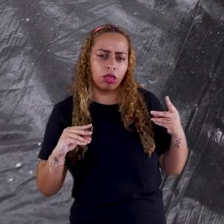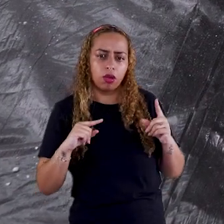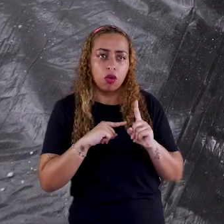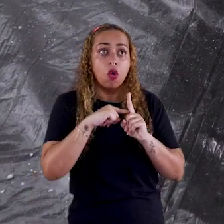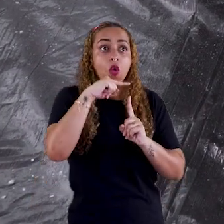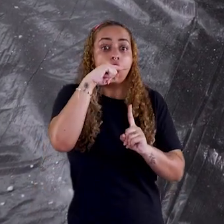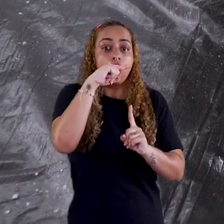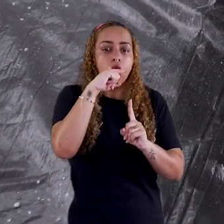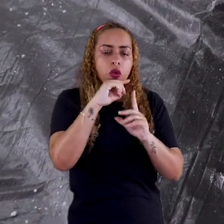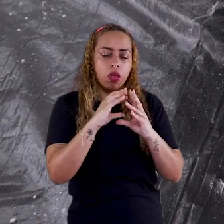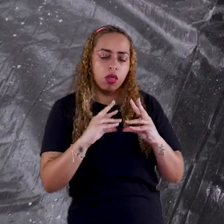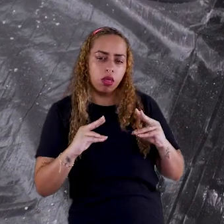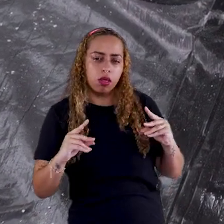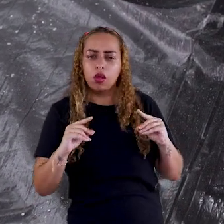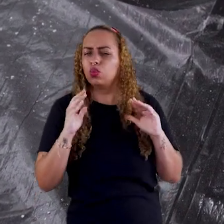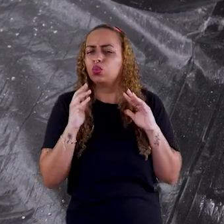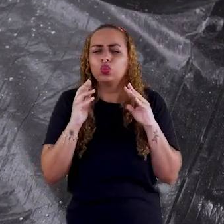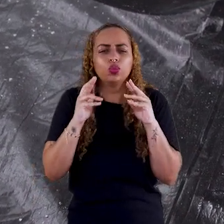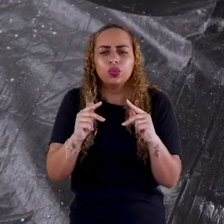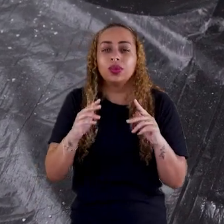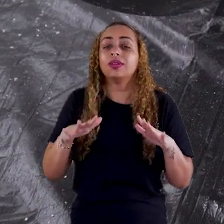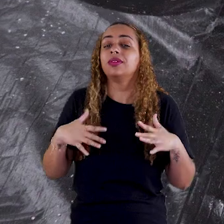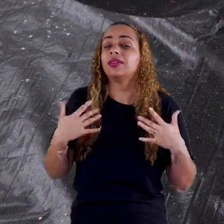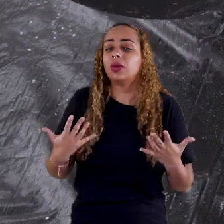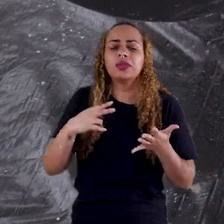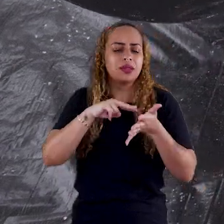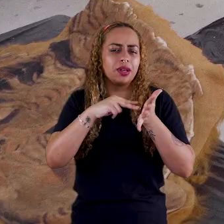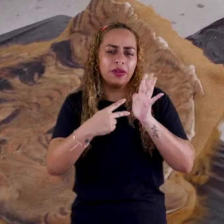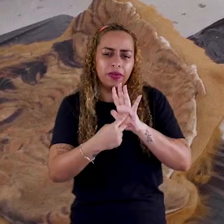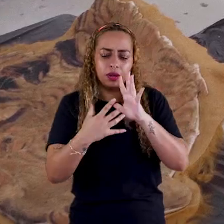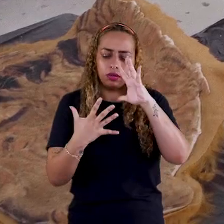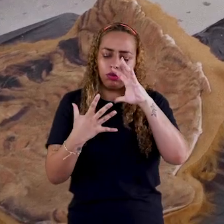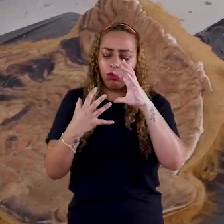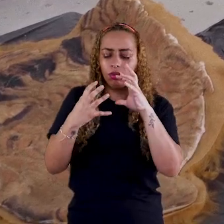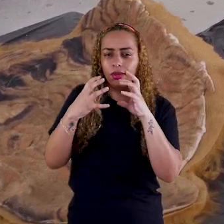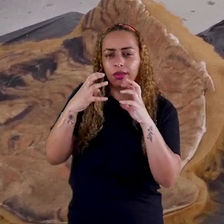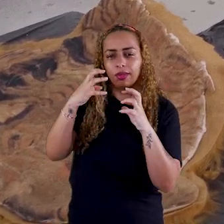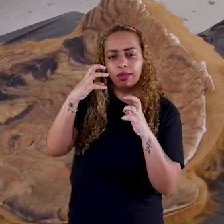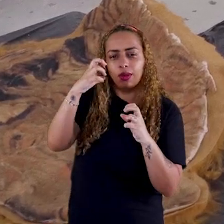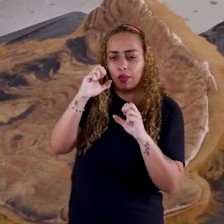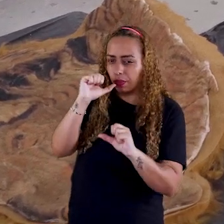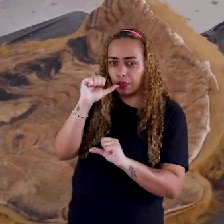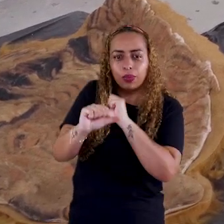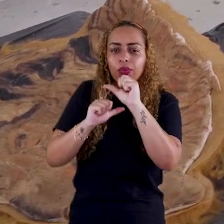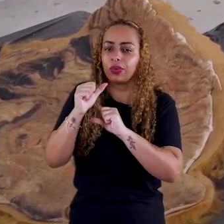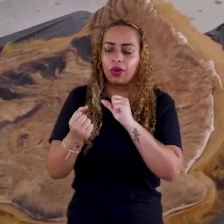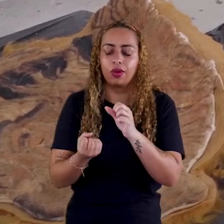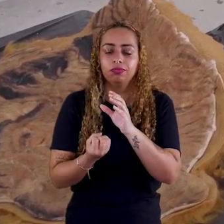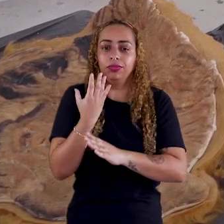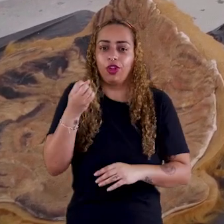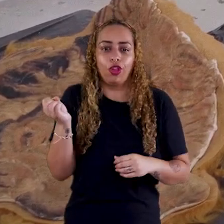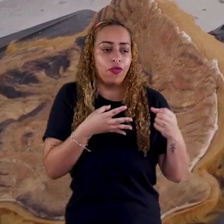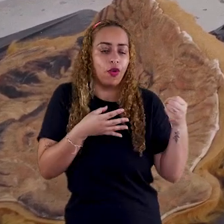assim, no esgarçamento dos sentidos, né? Na renovação das categorias e da urgência do